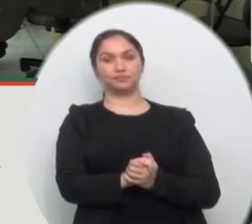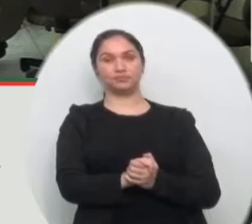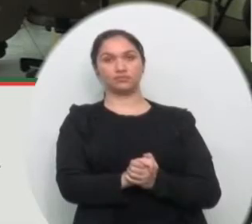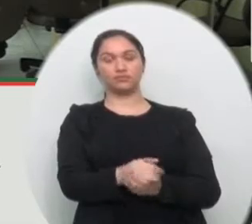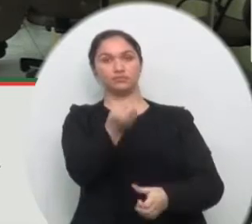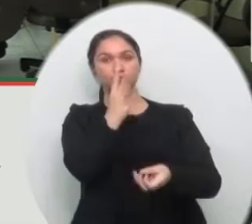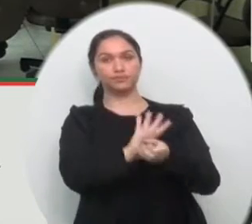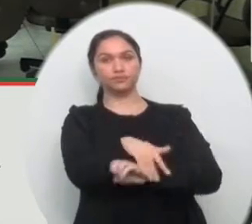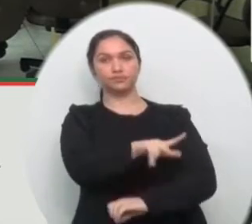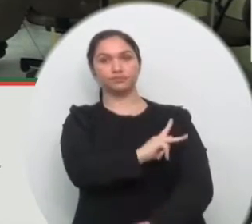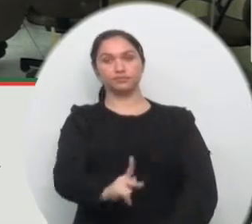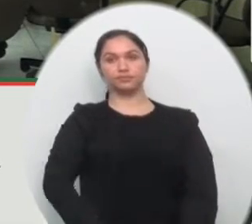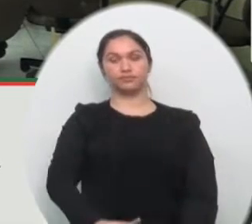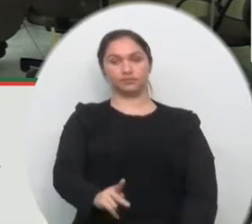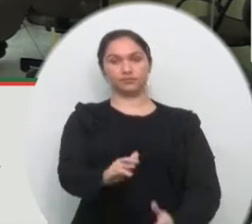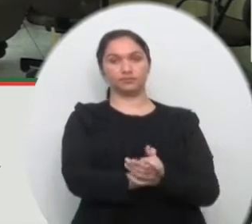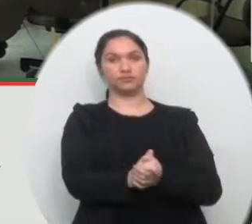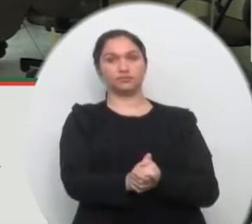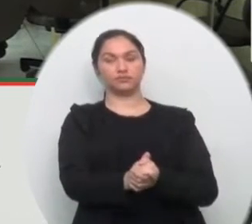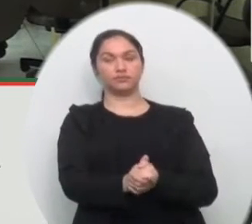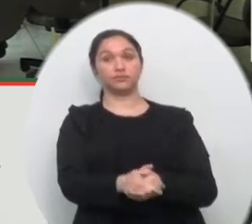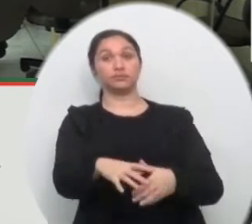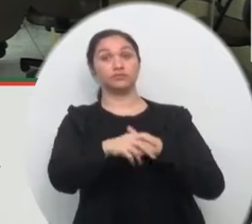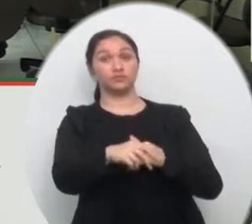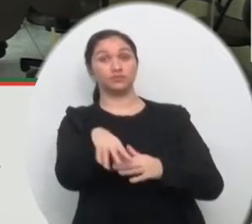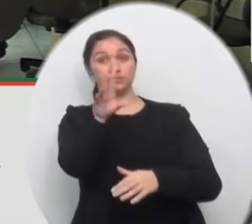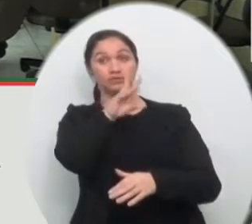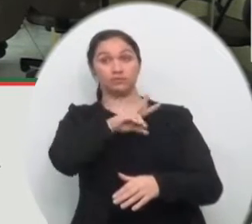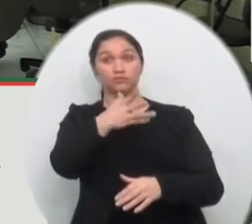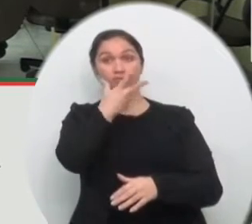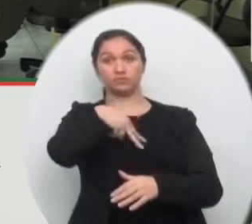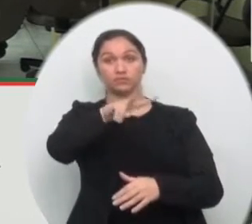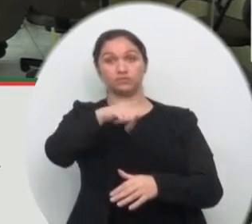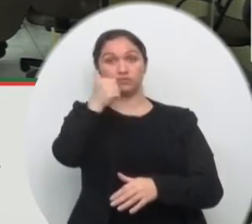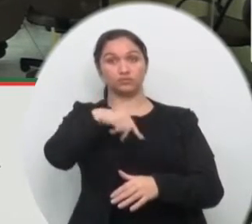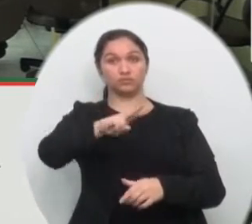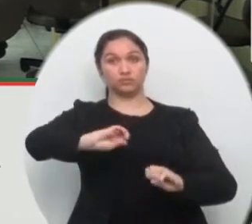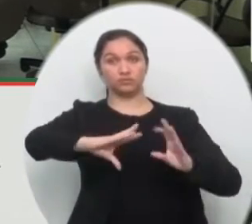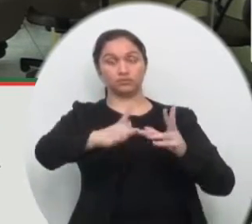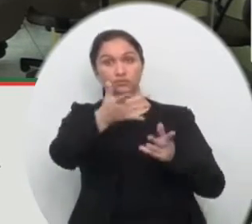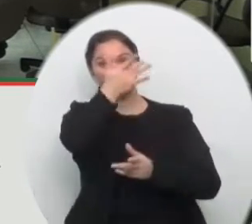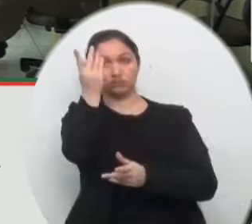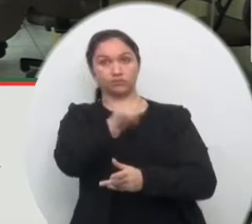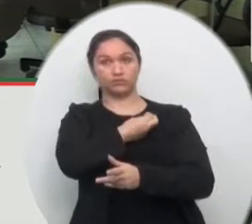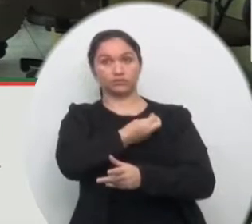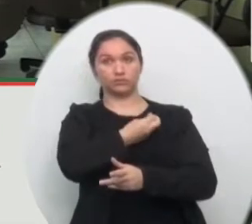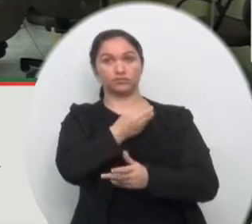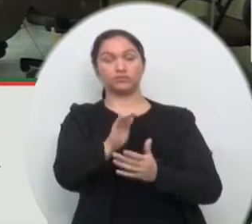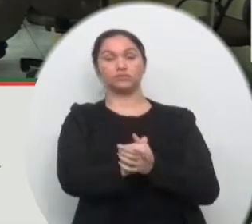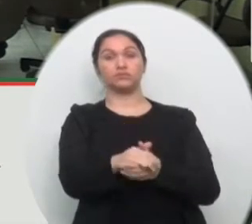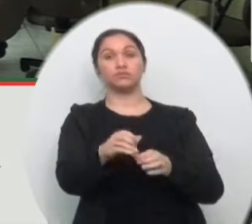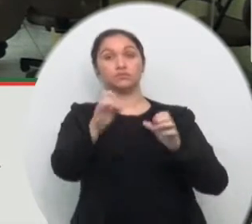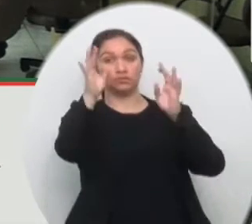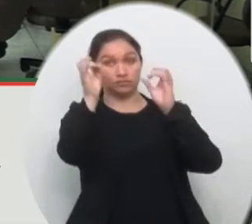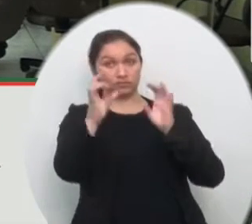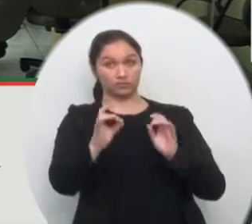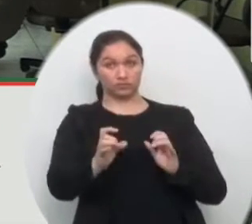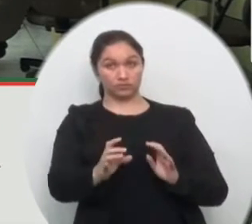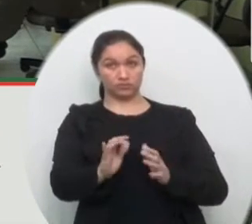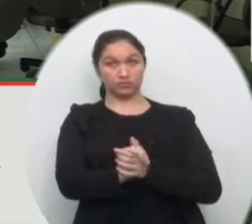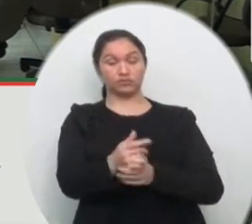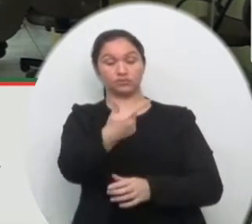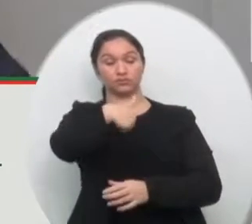Boa noite, senhor presidente. Seu nome, cumprimento os demais vereadores e vereadoras, a todos que nos assistem aqui na tribuna, em especial aos